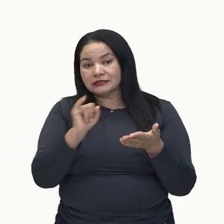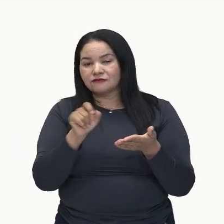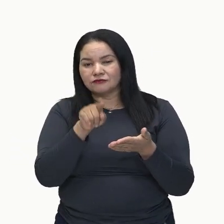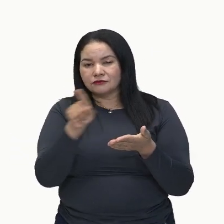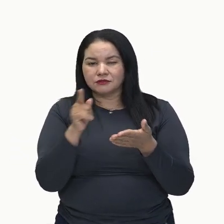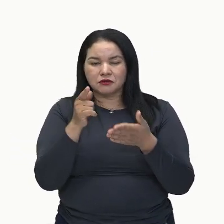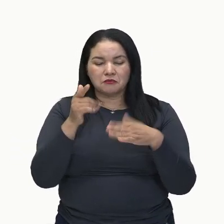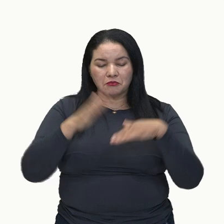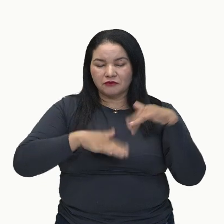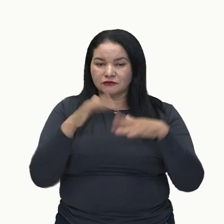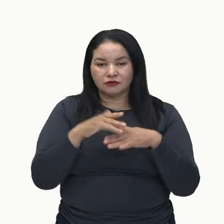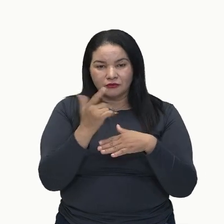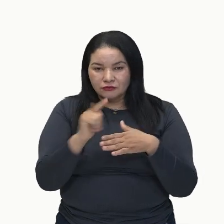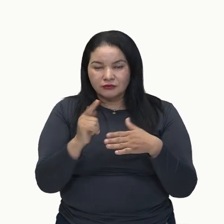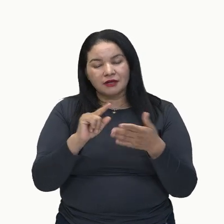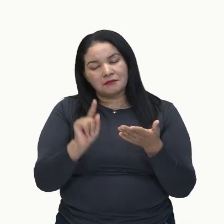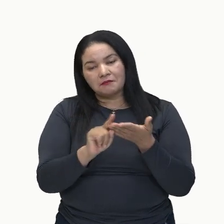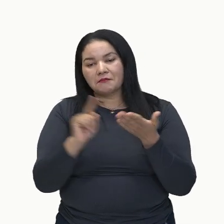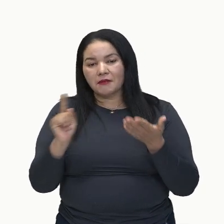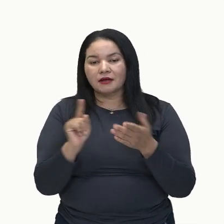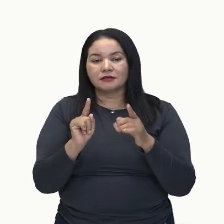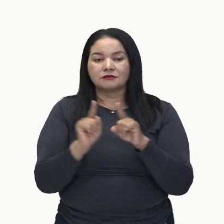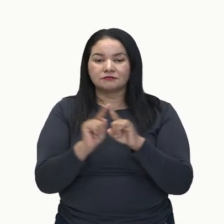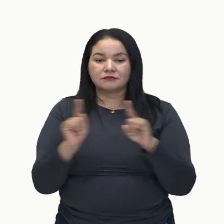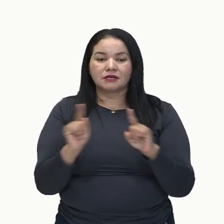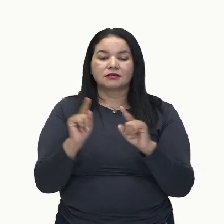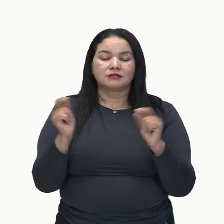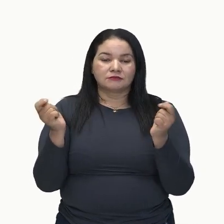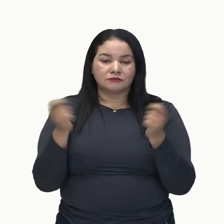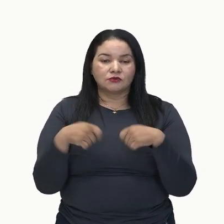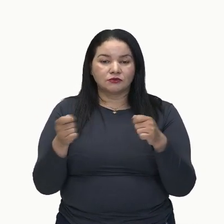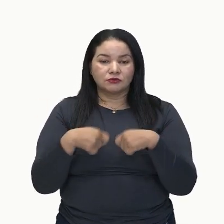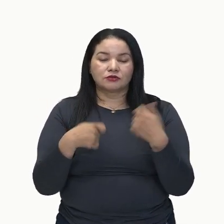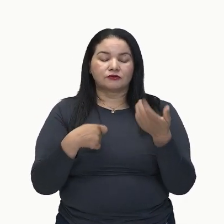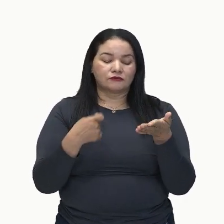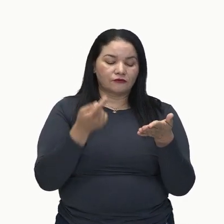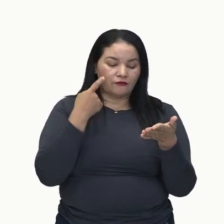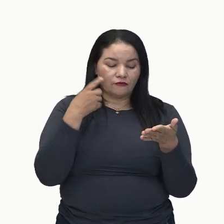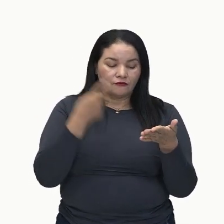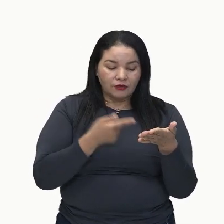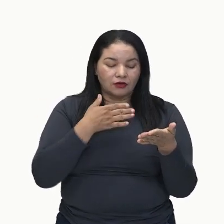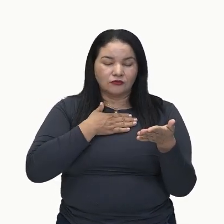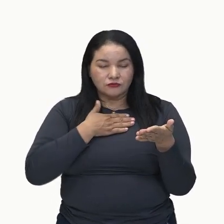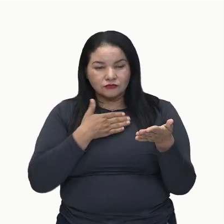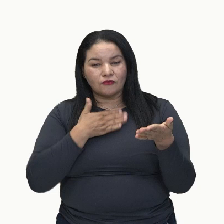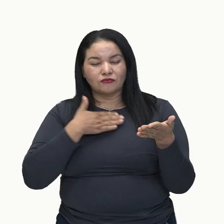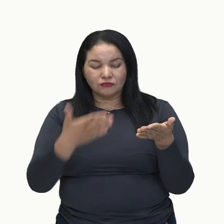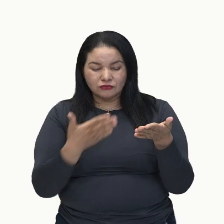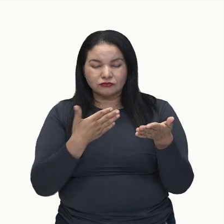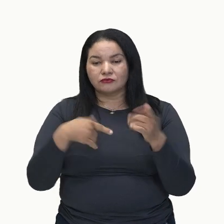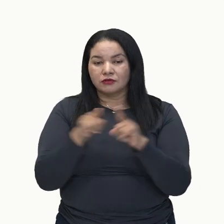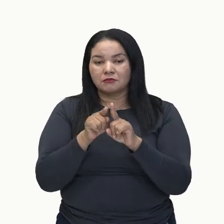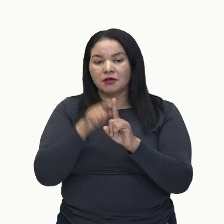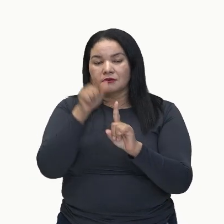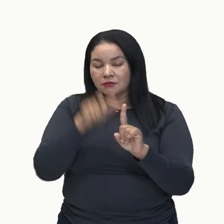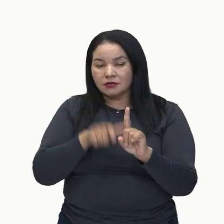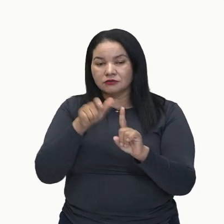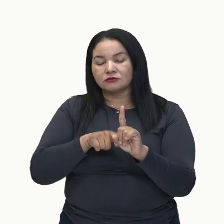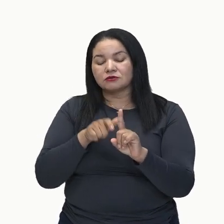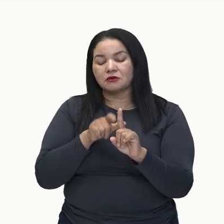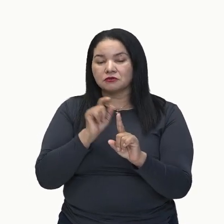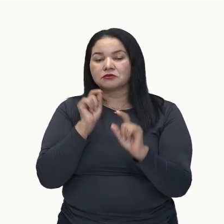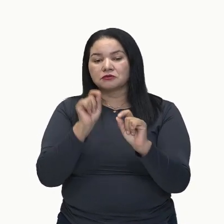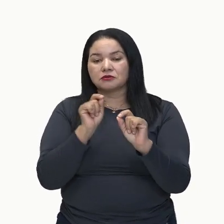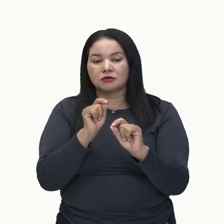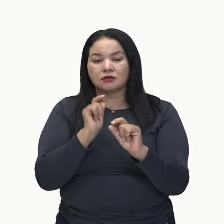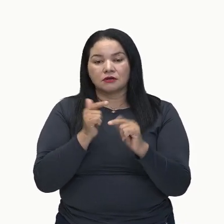especialista, fazer análises sobre pontos que você gostou, não gostou, atitudes de personagens. Isso ajuda bastante